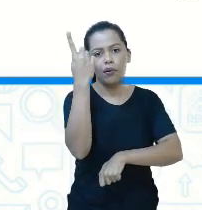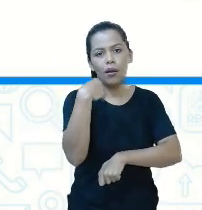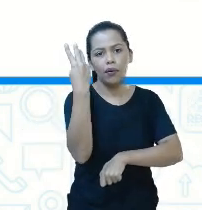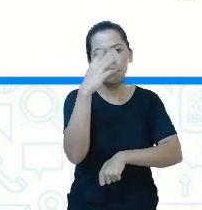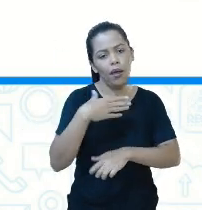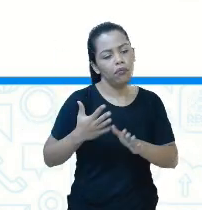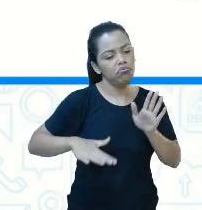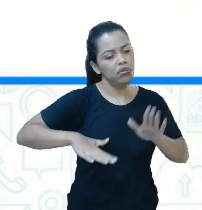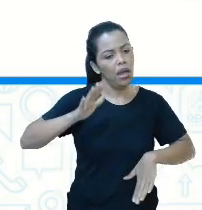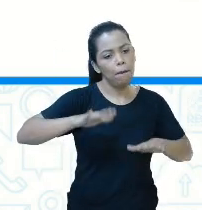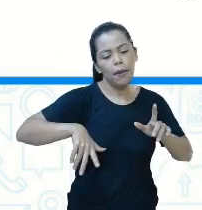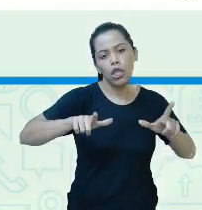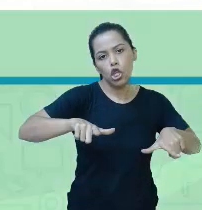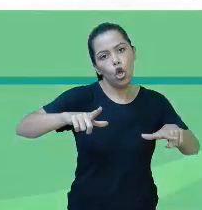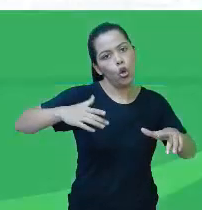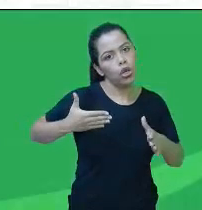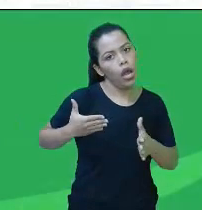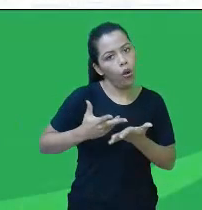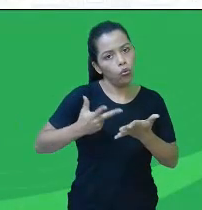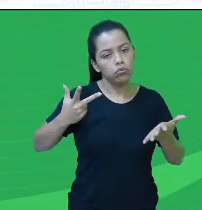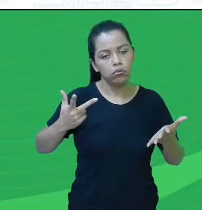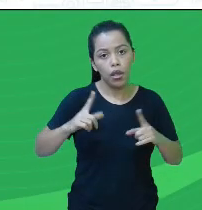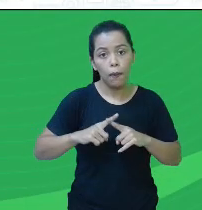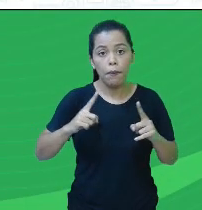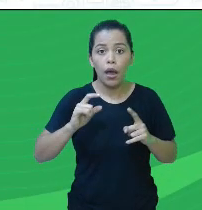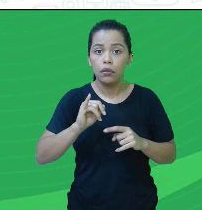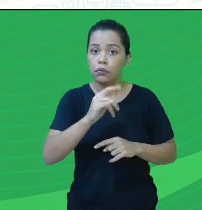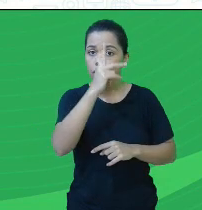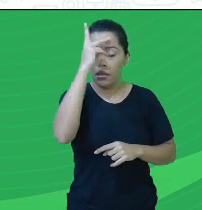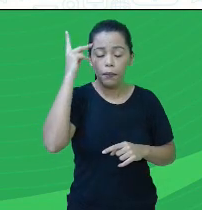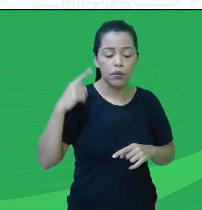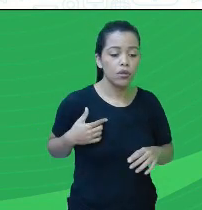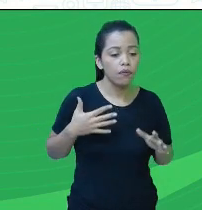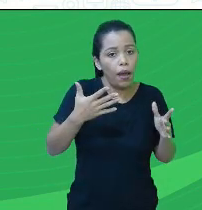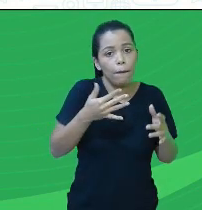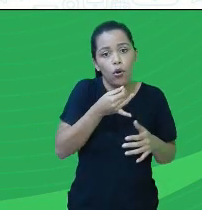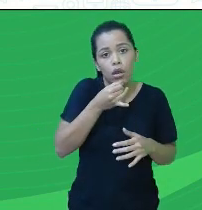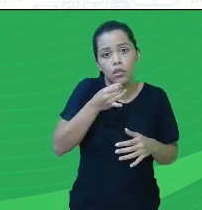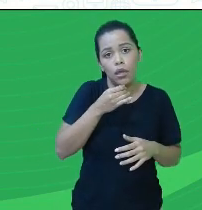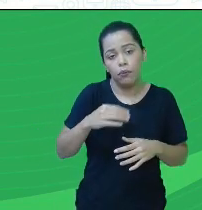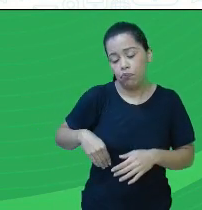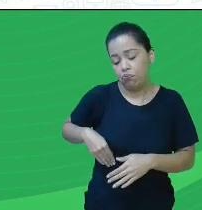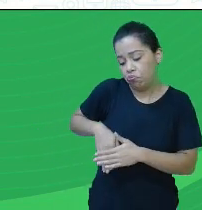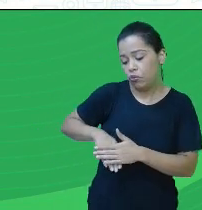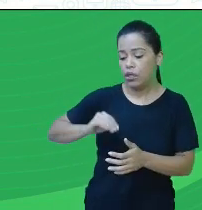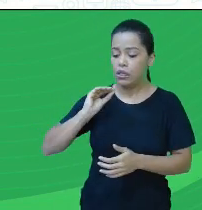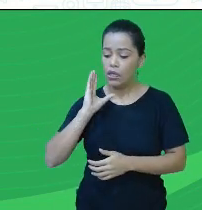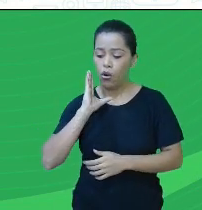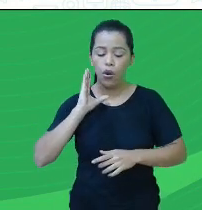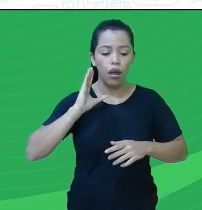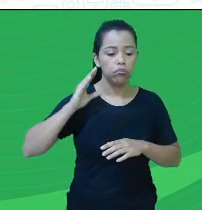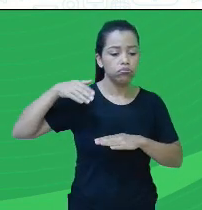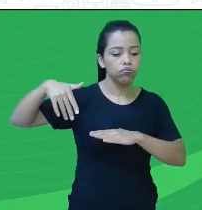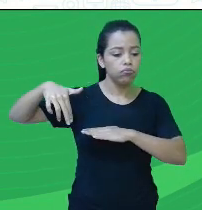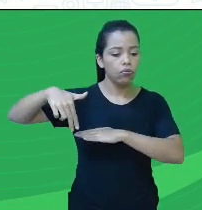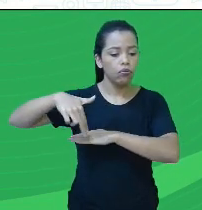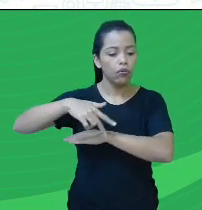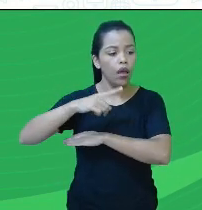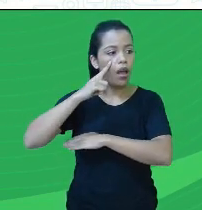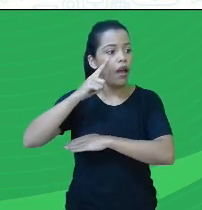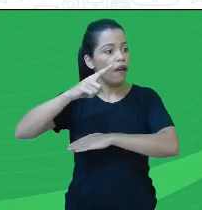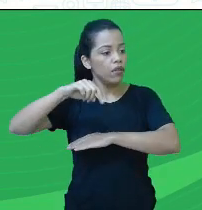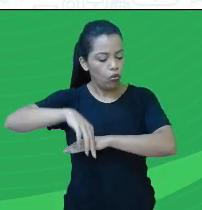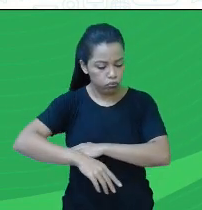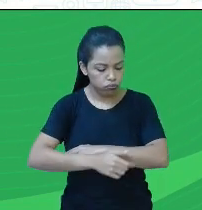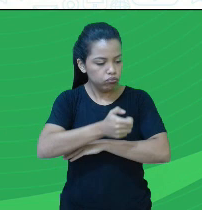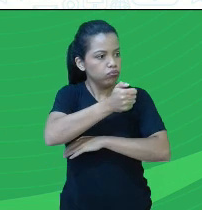depende de onde aconteceu. Mas se uma pessoa vai passando ali com seu celular, por exemplo, já filma, já bate uma foto, já